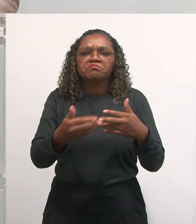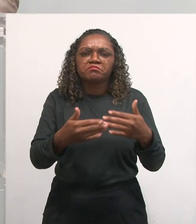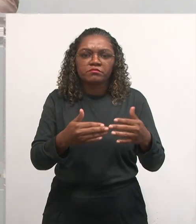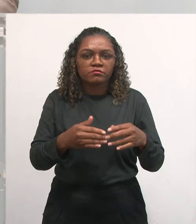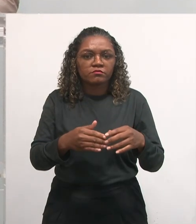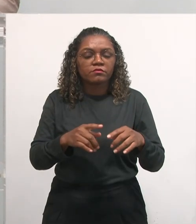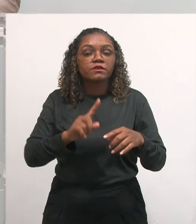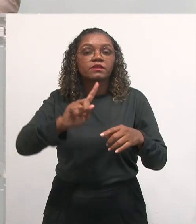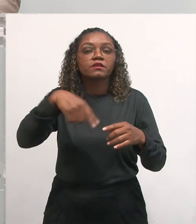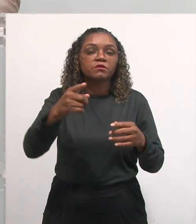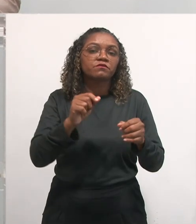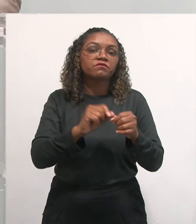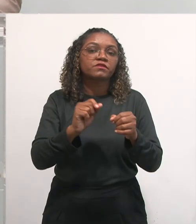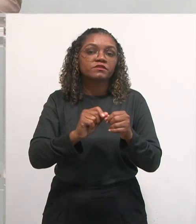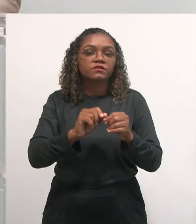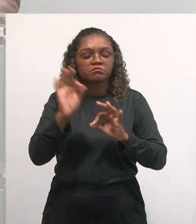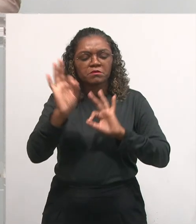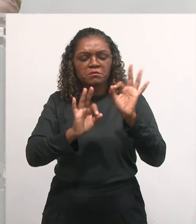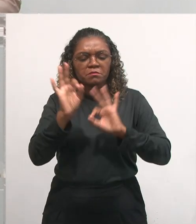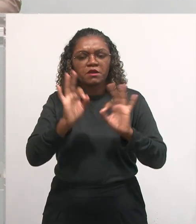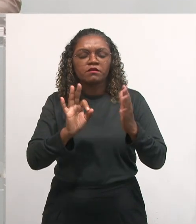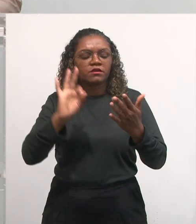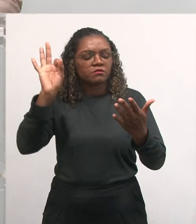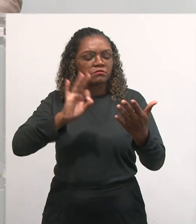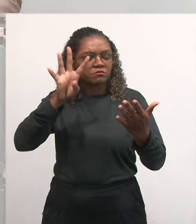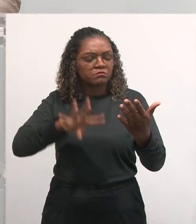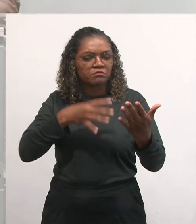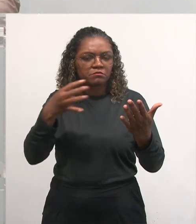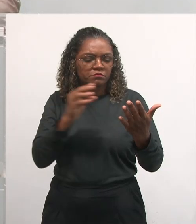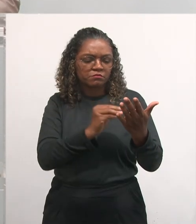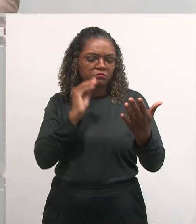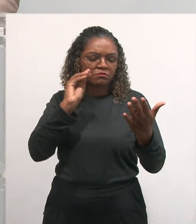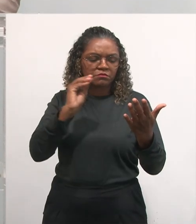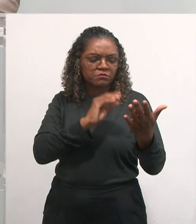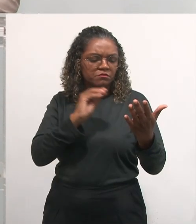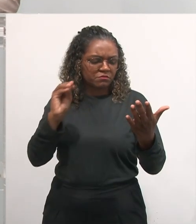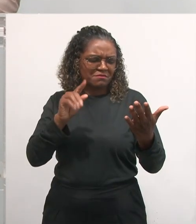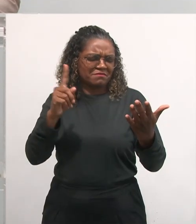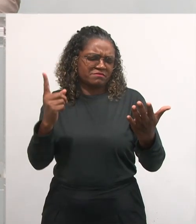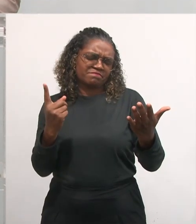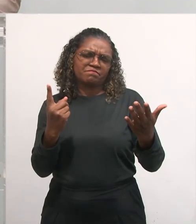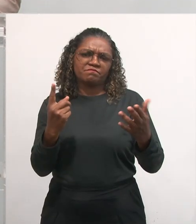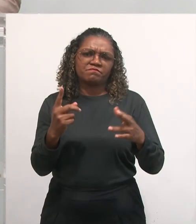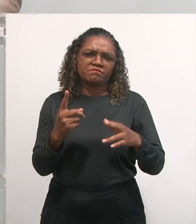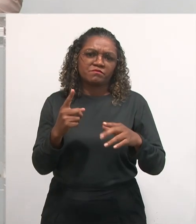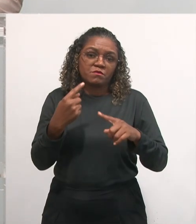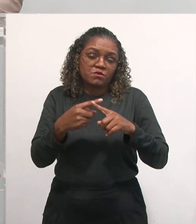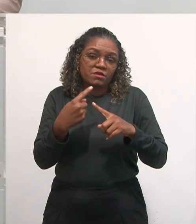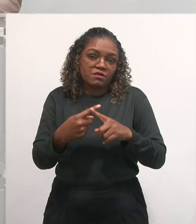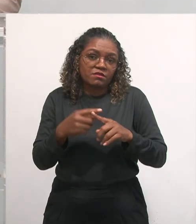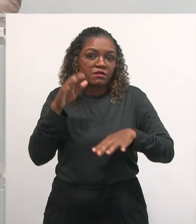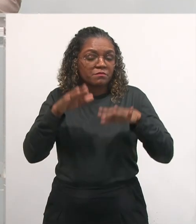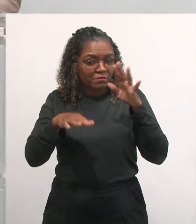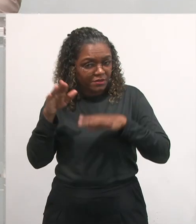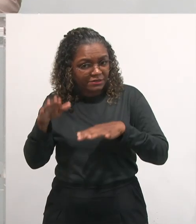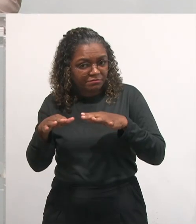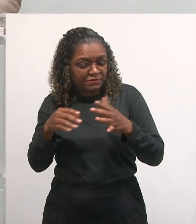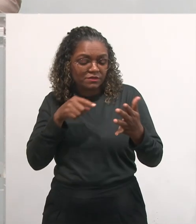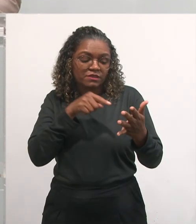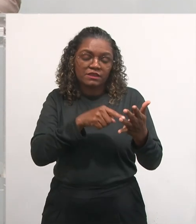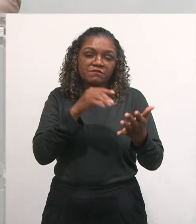aí você depois vai fazer a tabulação daquilo, a projeção, e você vai fazer projeções em cima daquilo que não